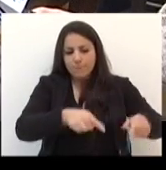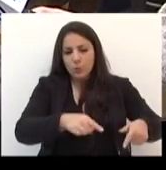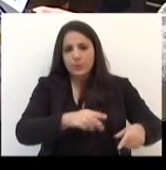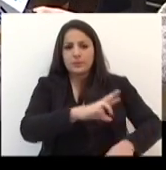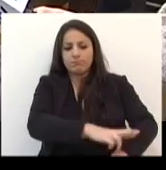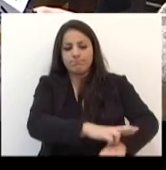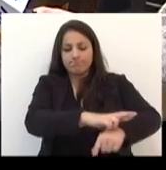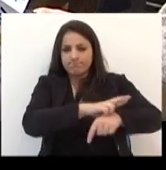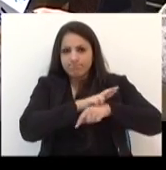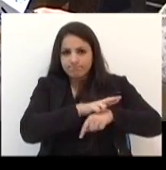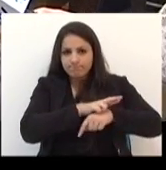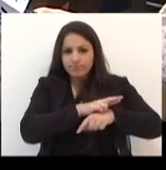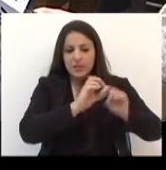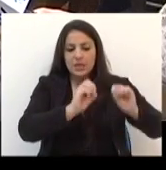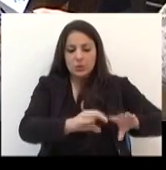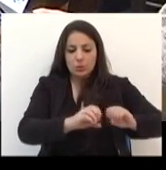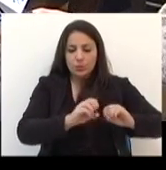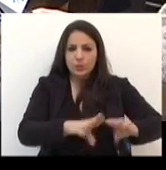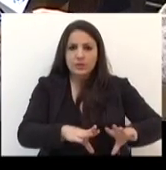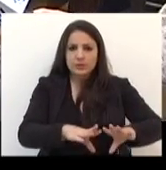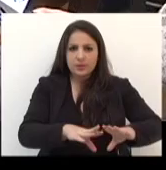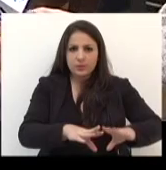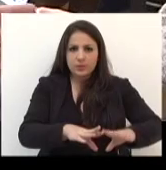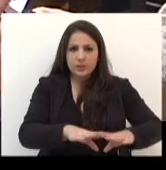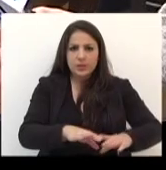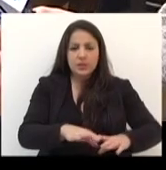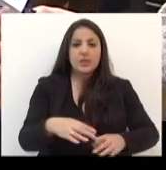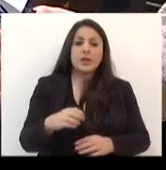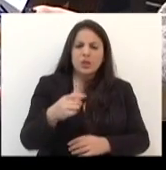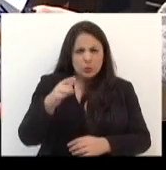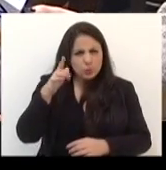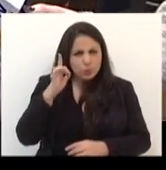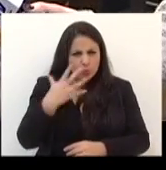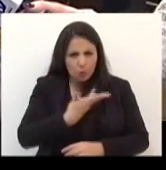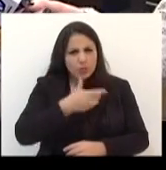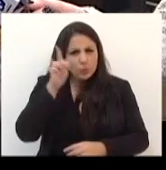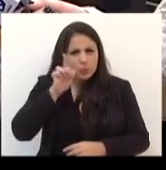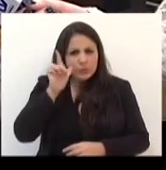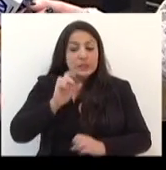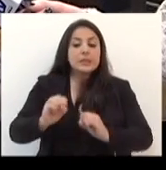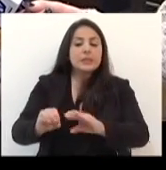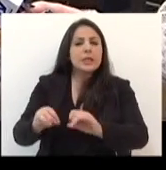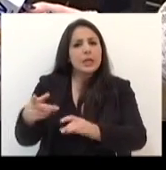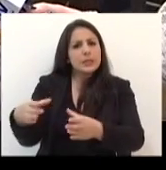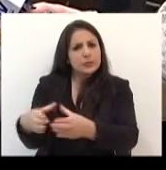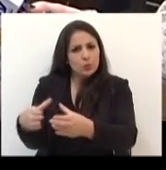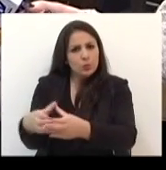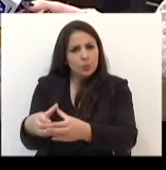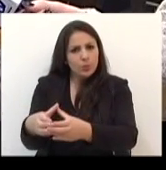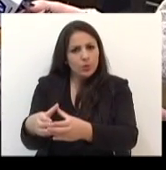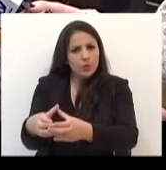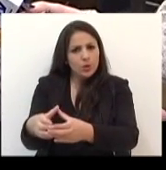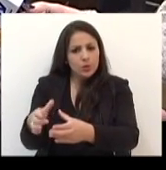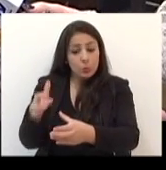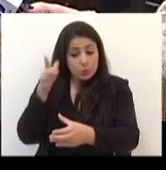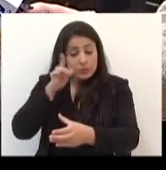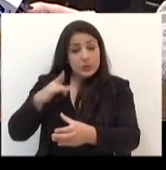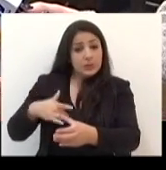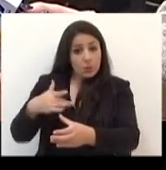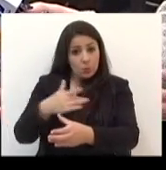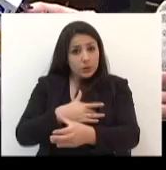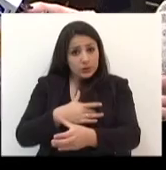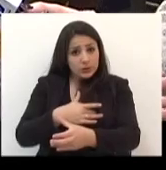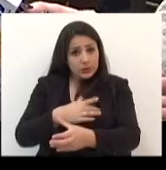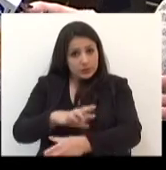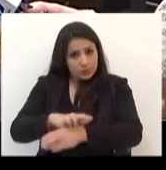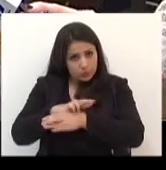da segurança, da educação. Vamos conseguir dar educação para esse povo? Segurança, saúde? Nós não